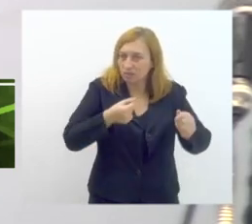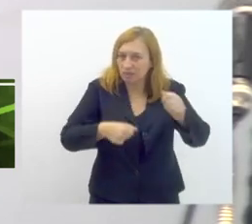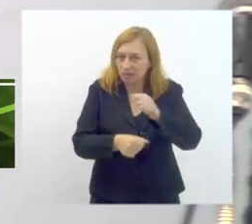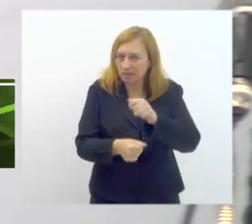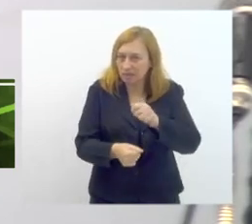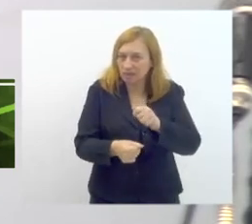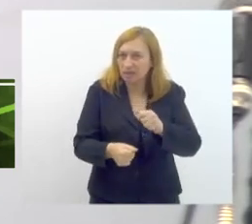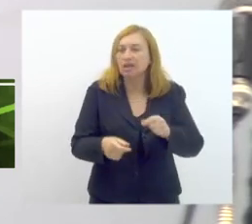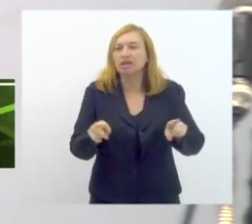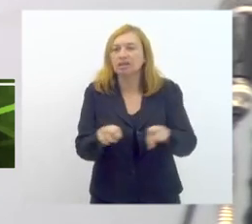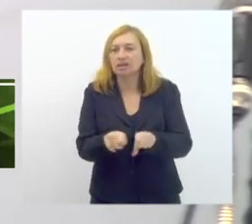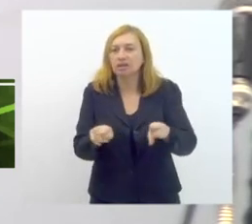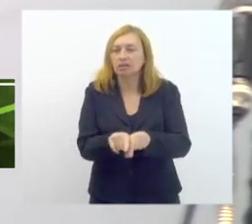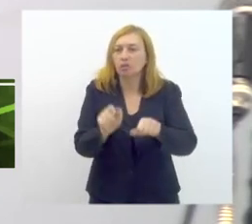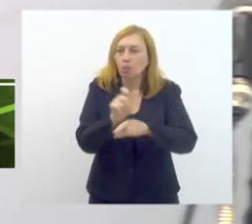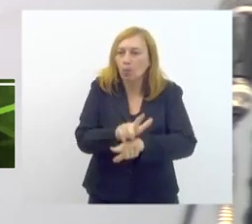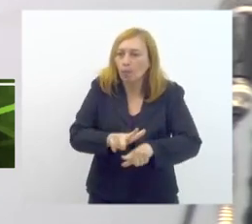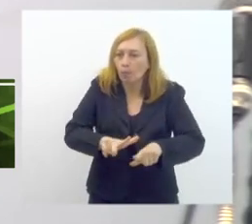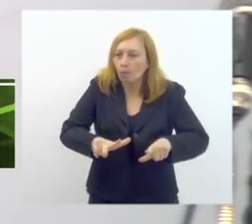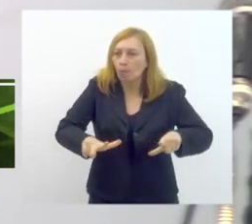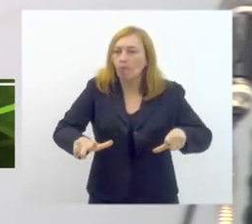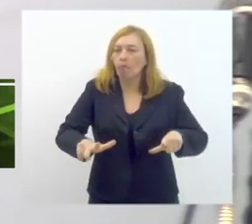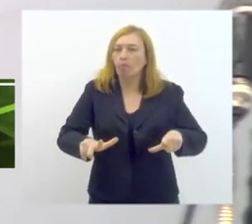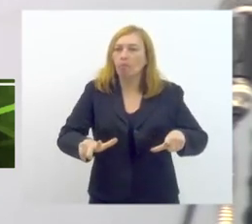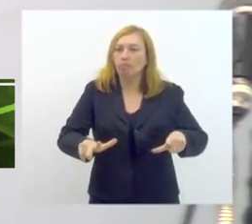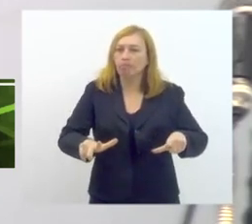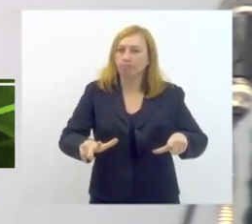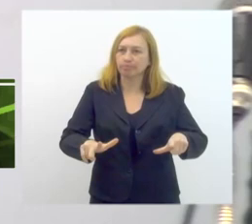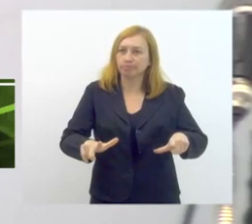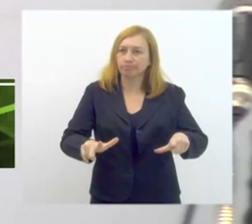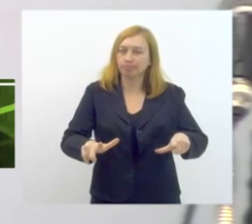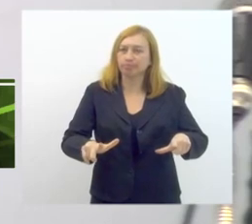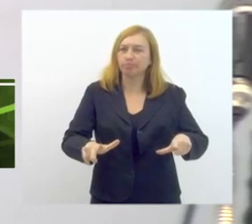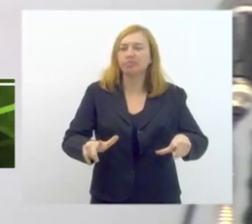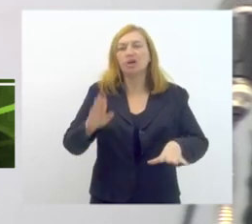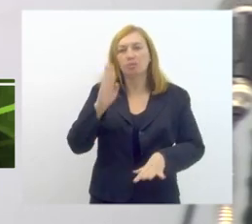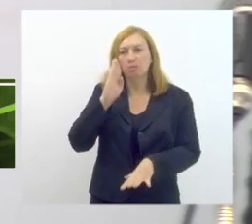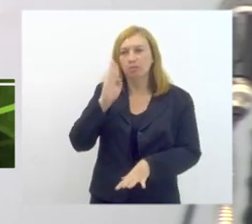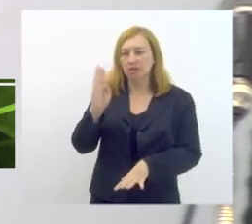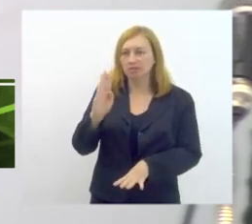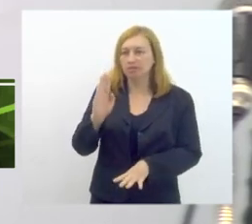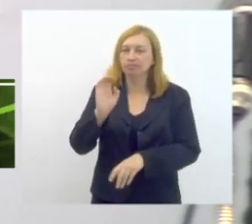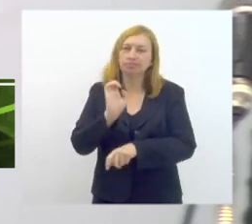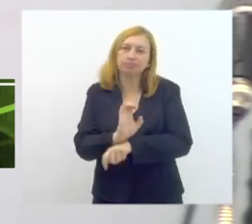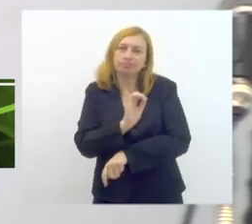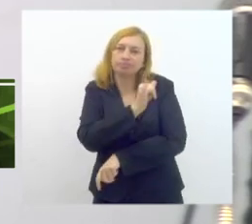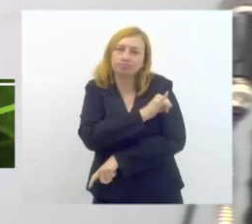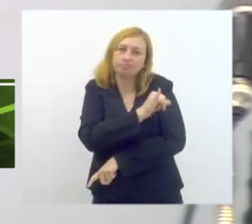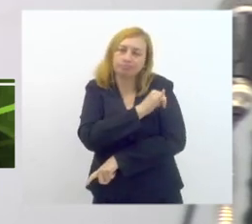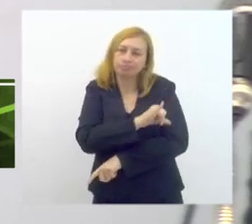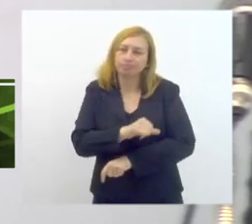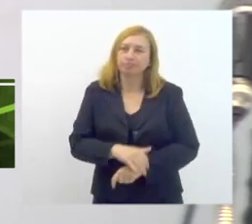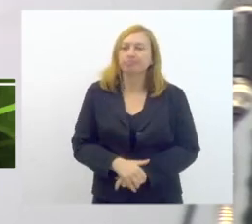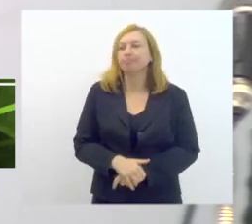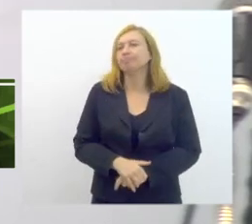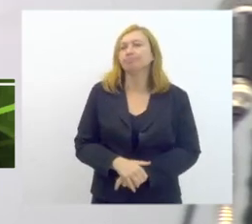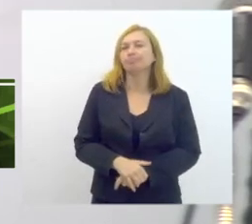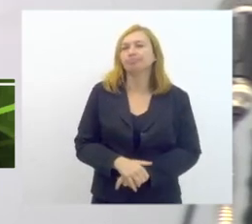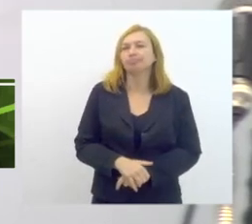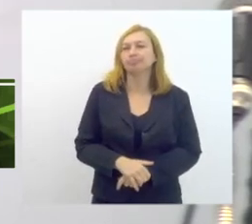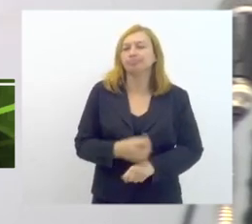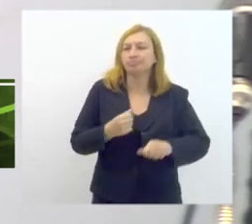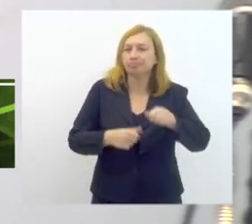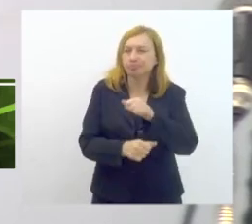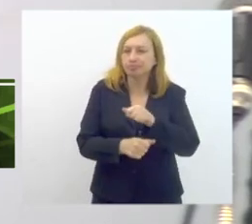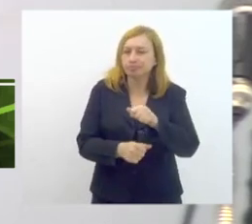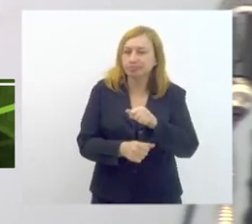processo de esvaziamento e redução do financiamento federal, principalmente no estado do Rio de Janeiro, o financiamento